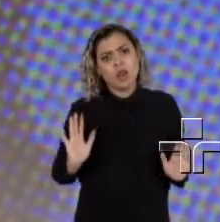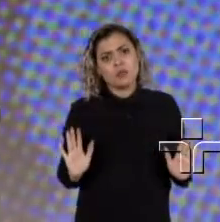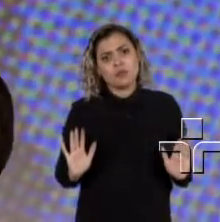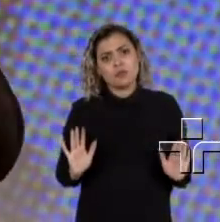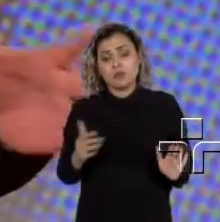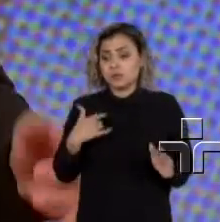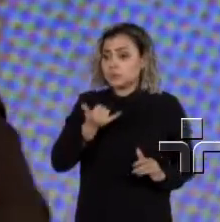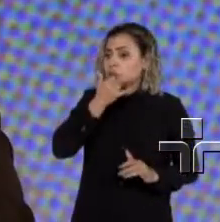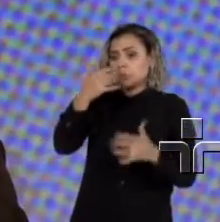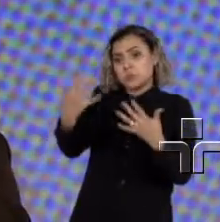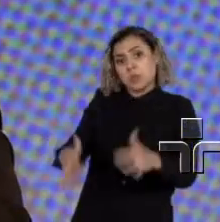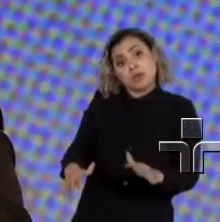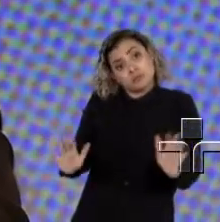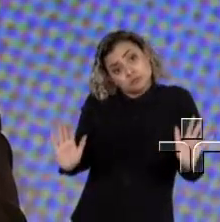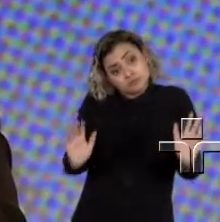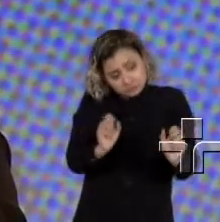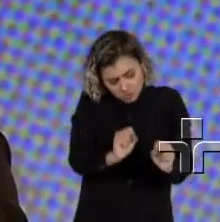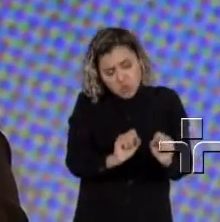quero.